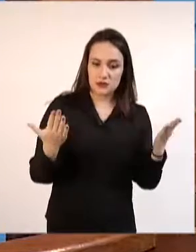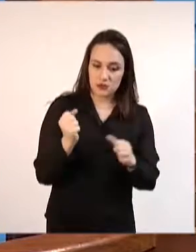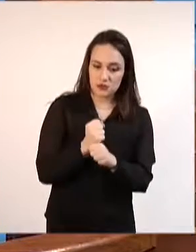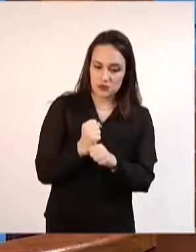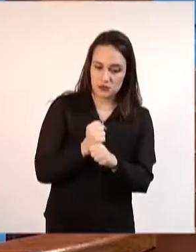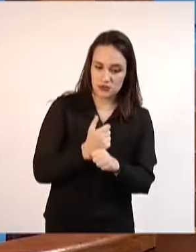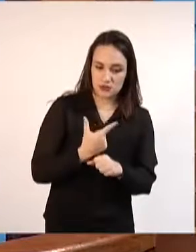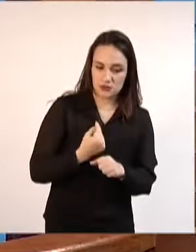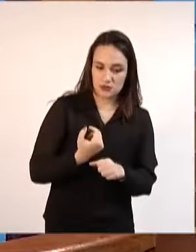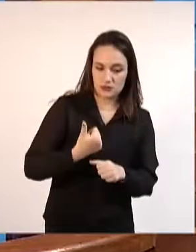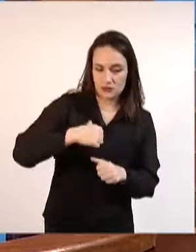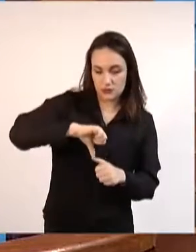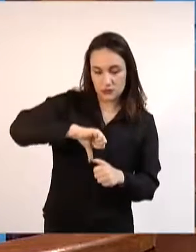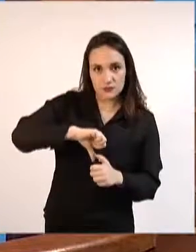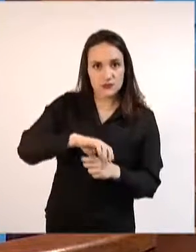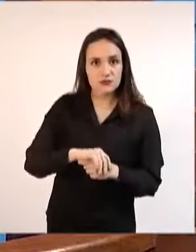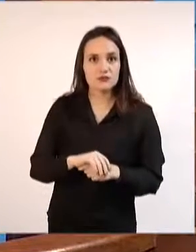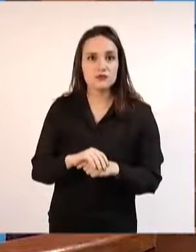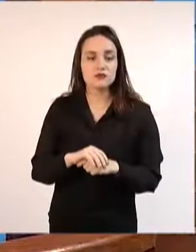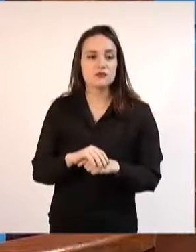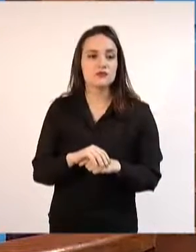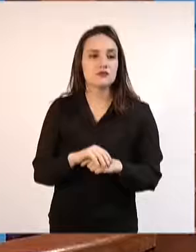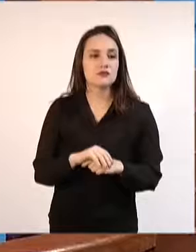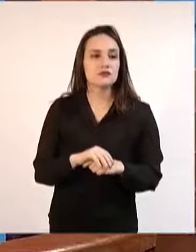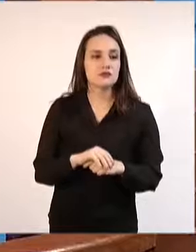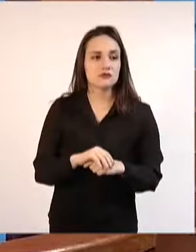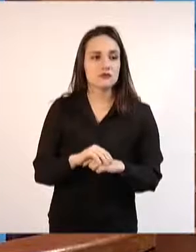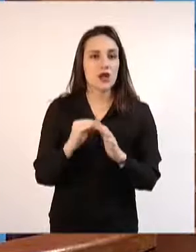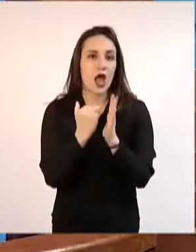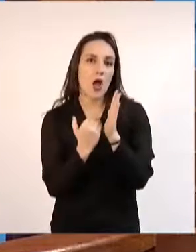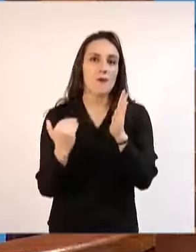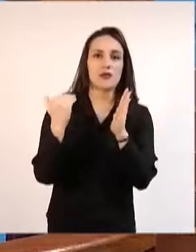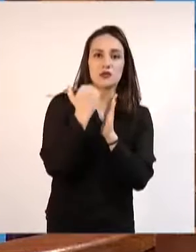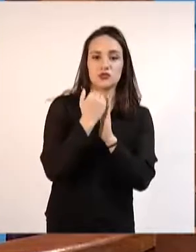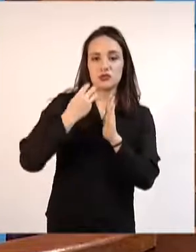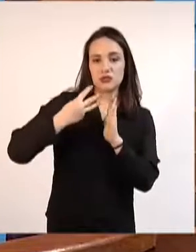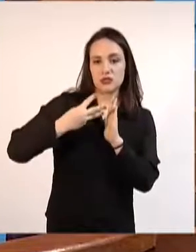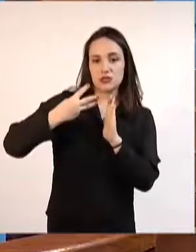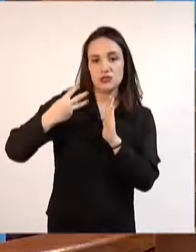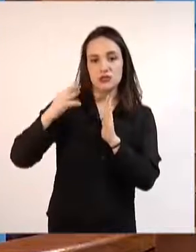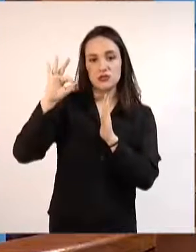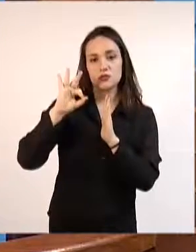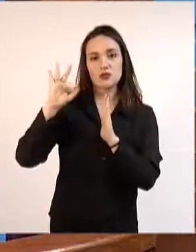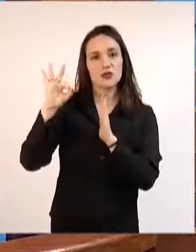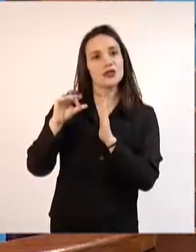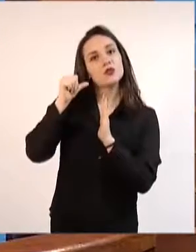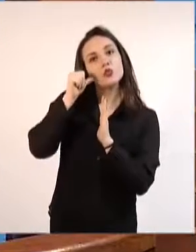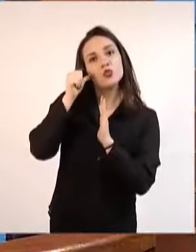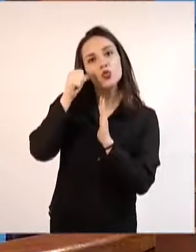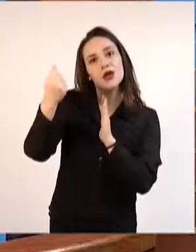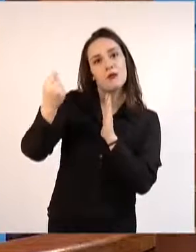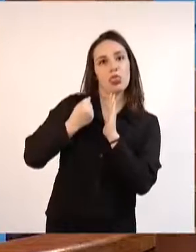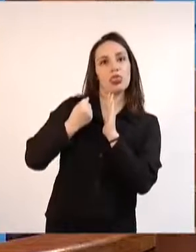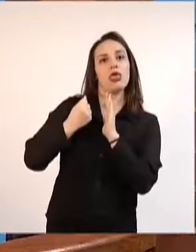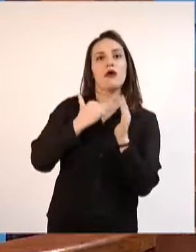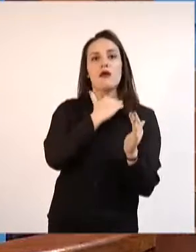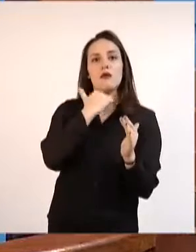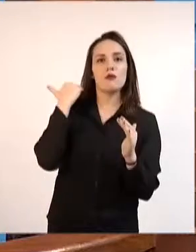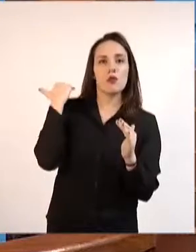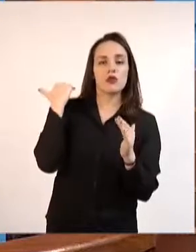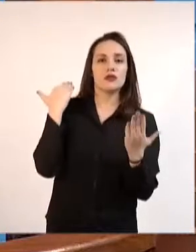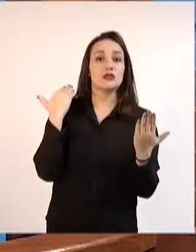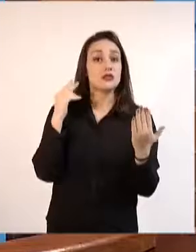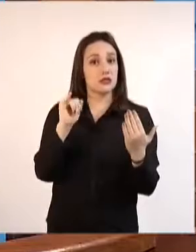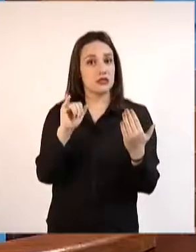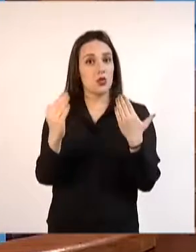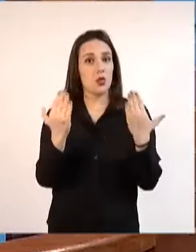2019, aumentou em 33% o número de feminicídios em relação ao mesmo período do